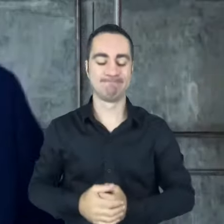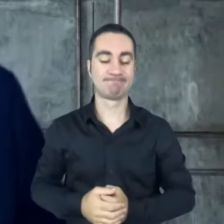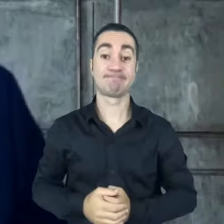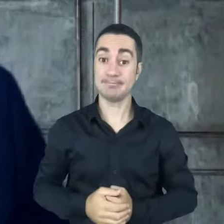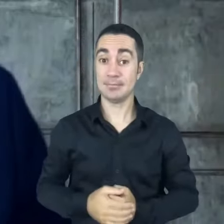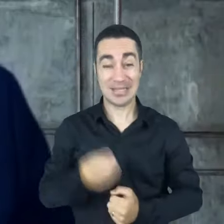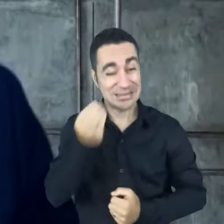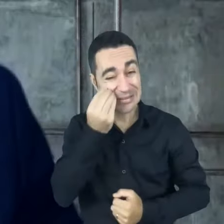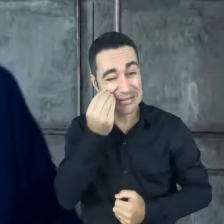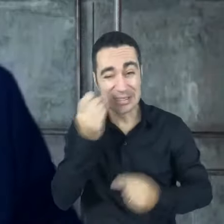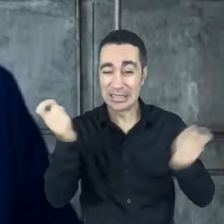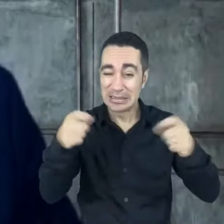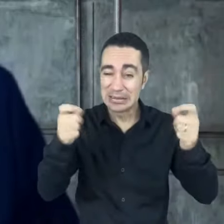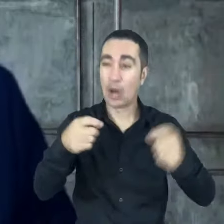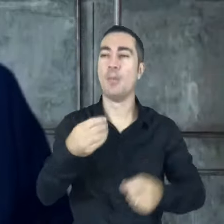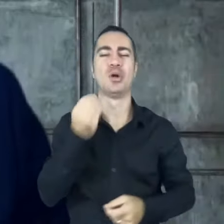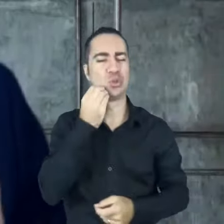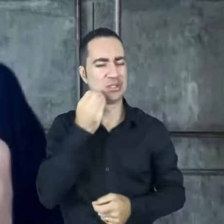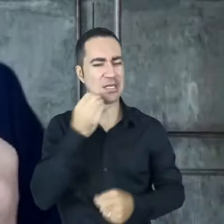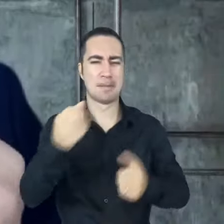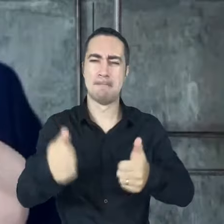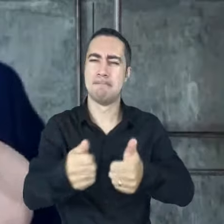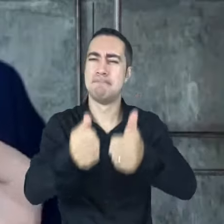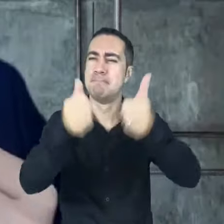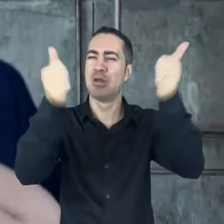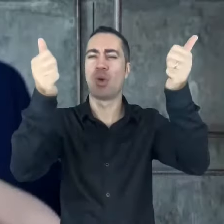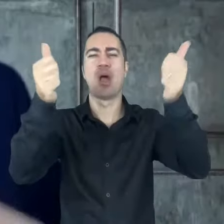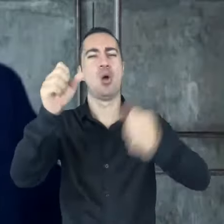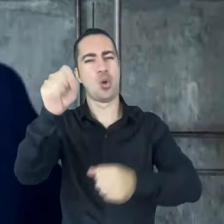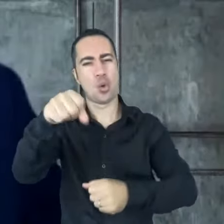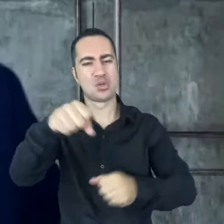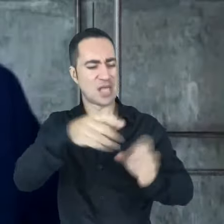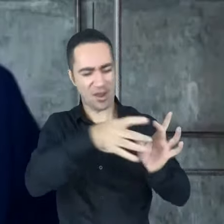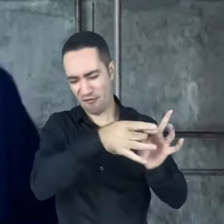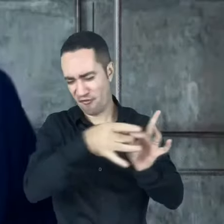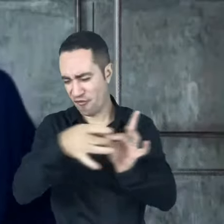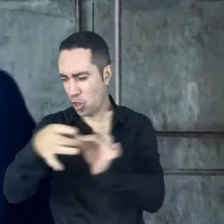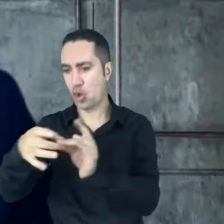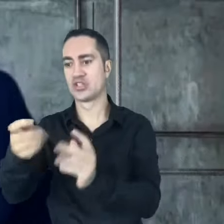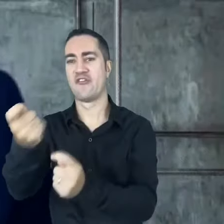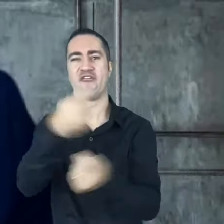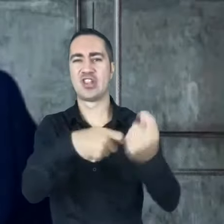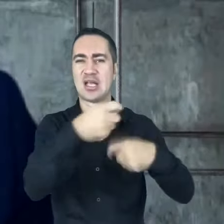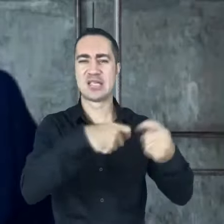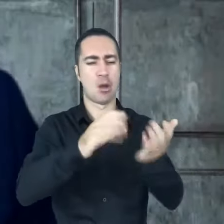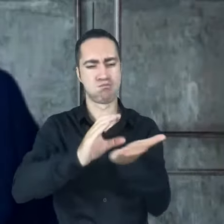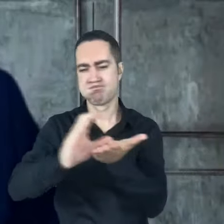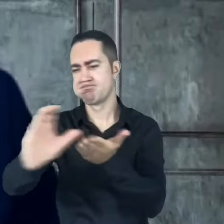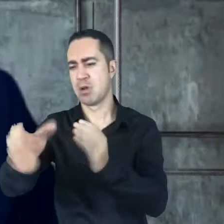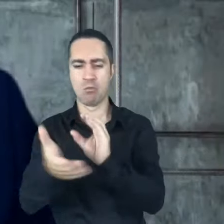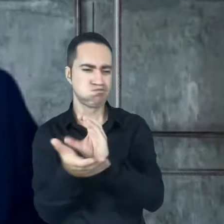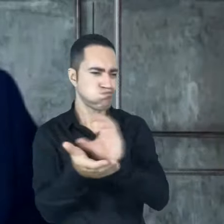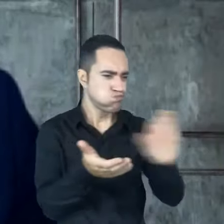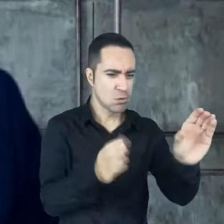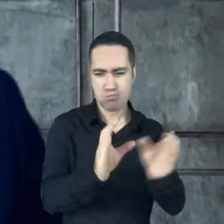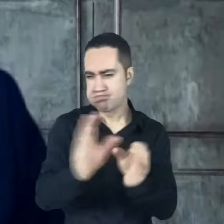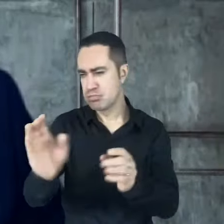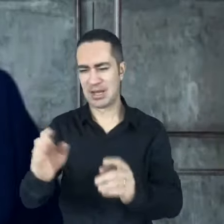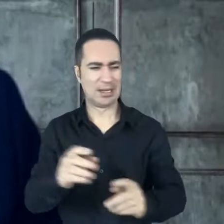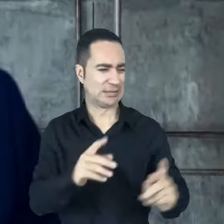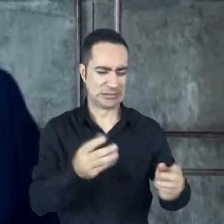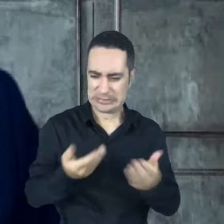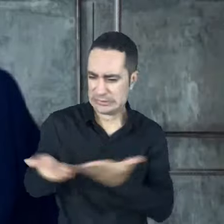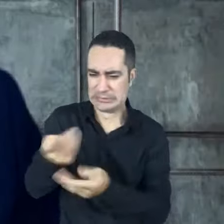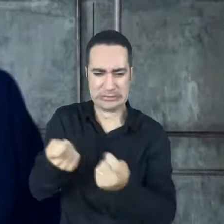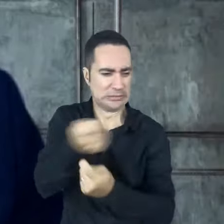muita oportunidade, sim, tem um fluxo financeiro muito significativo, mas não